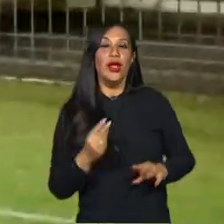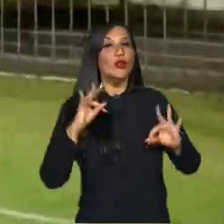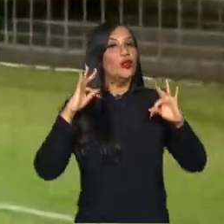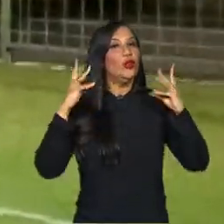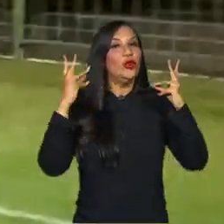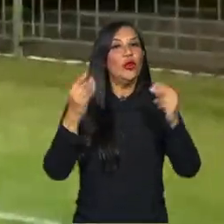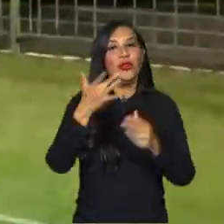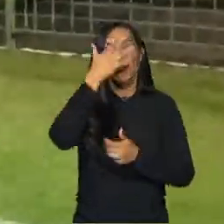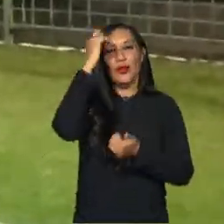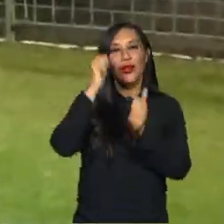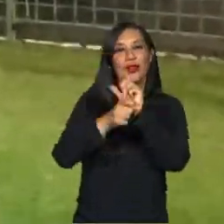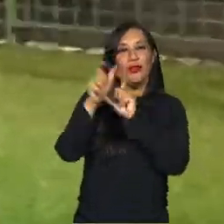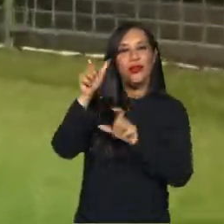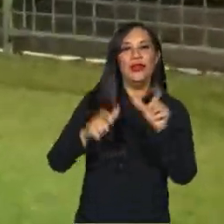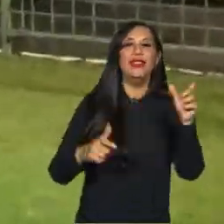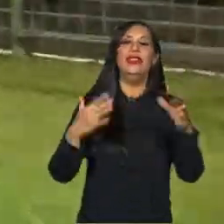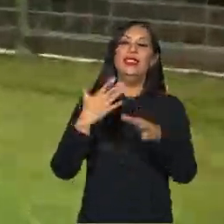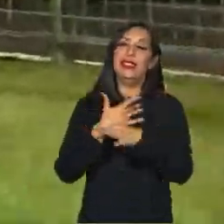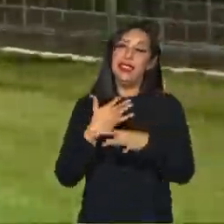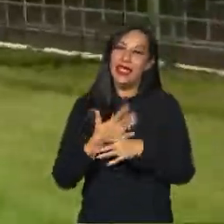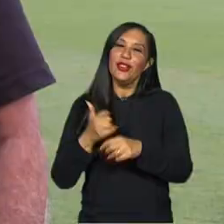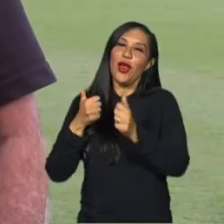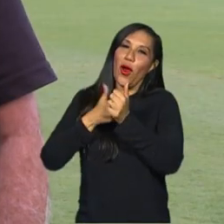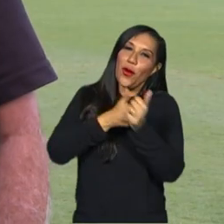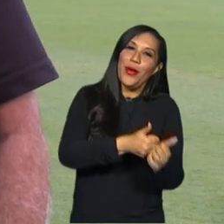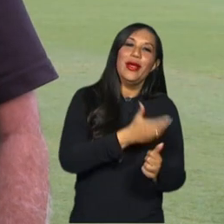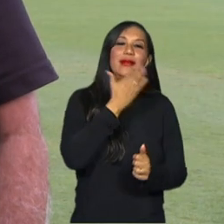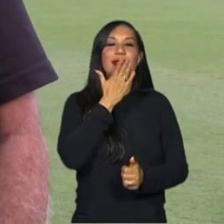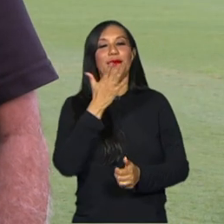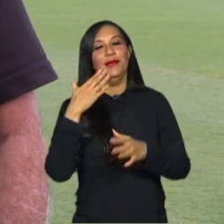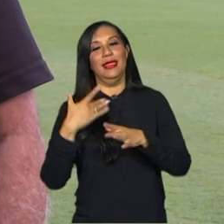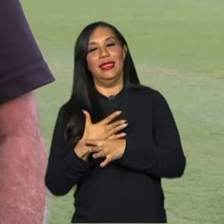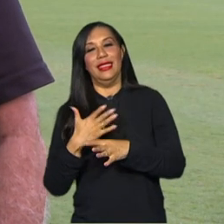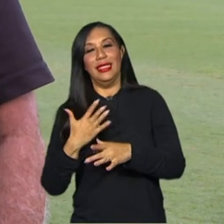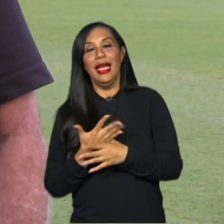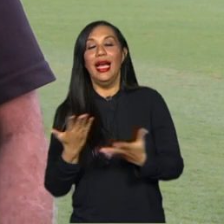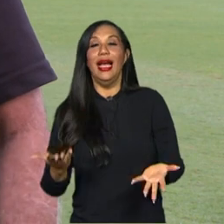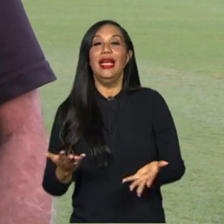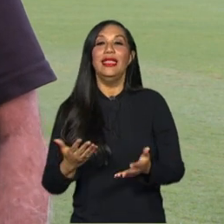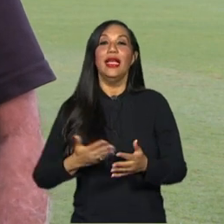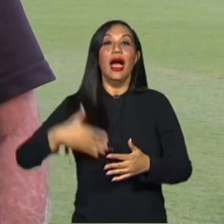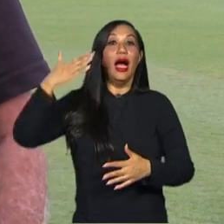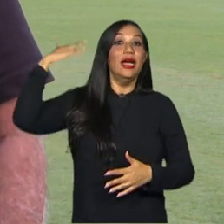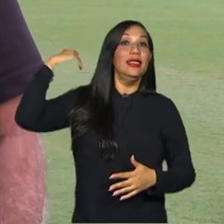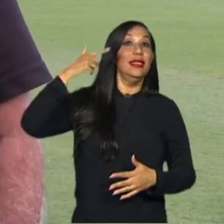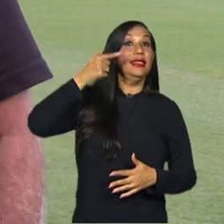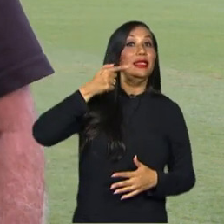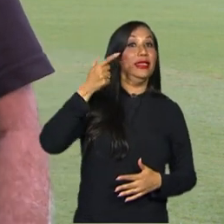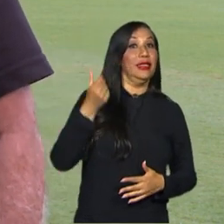desportista da cidade deveria acompanhar o time da cidade. Então, desde